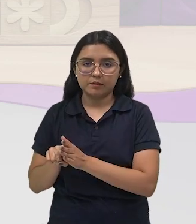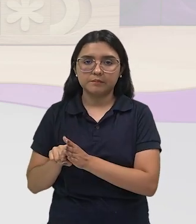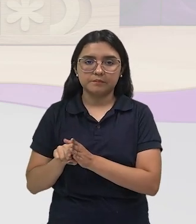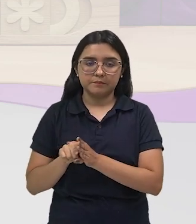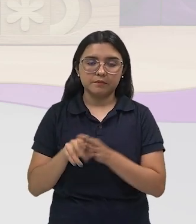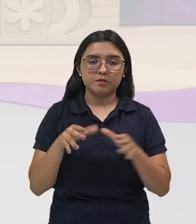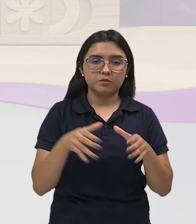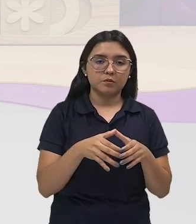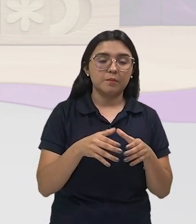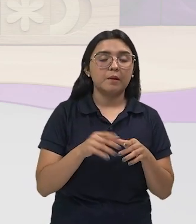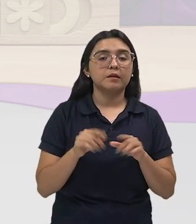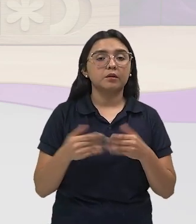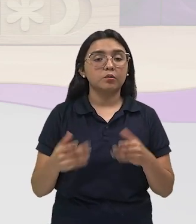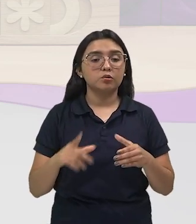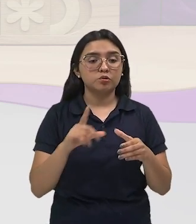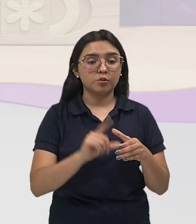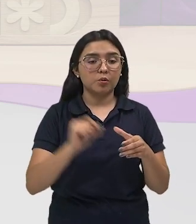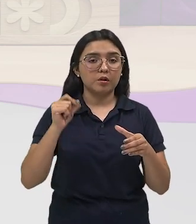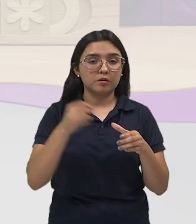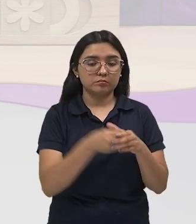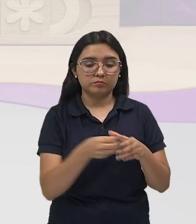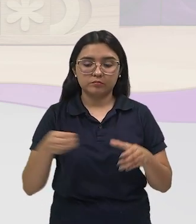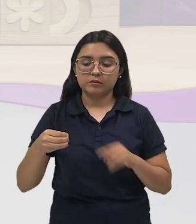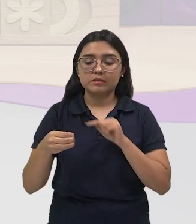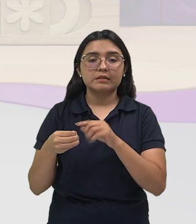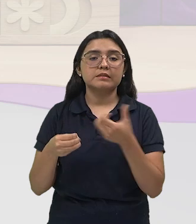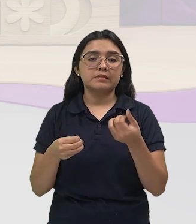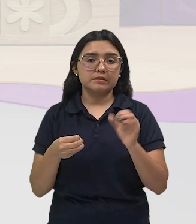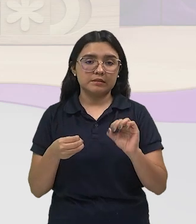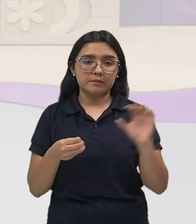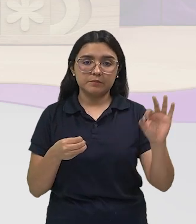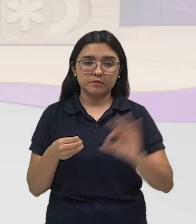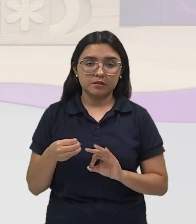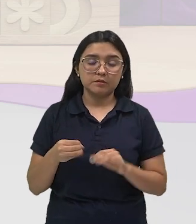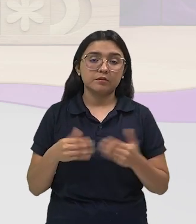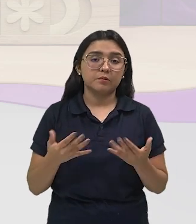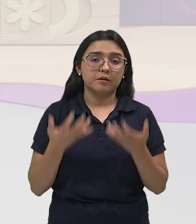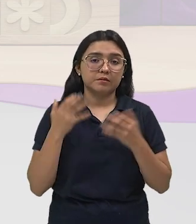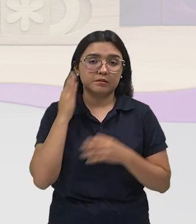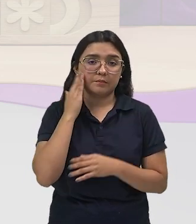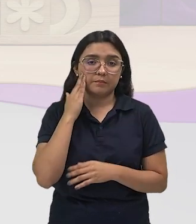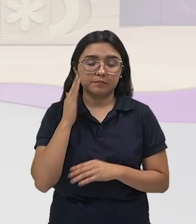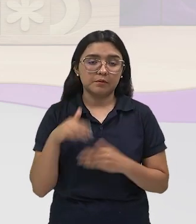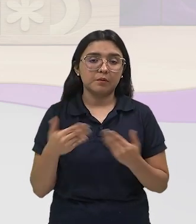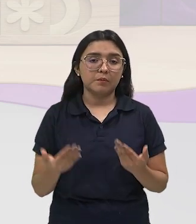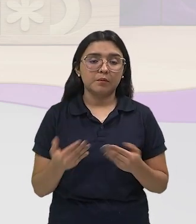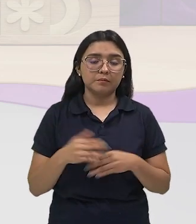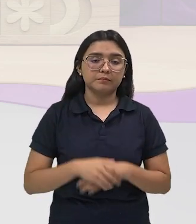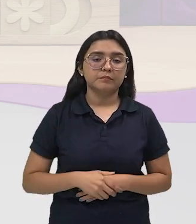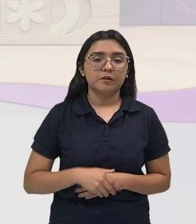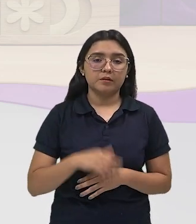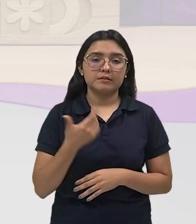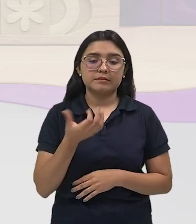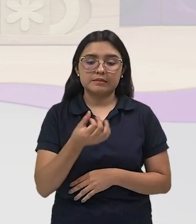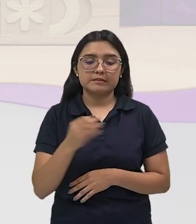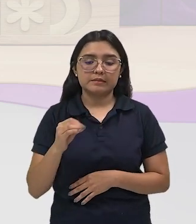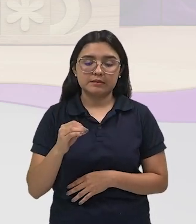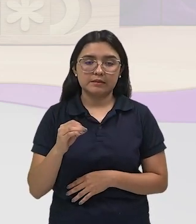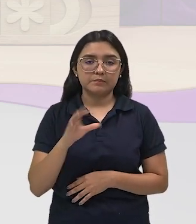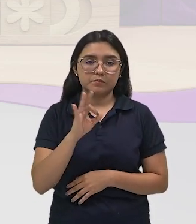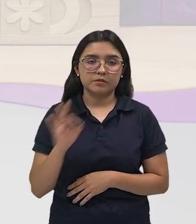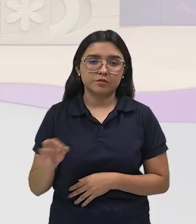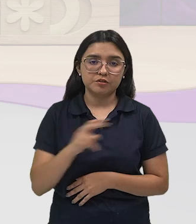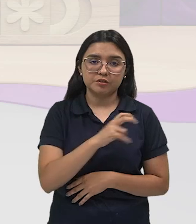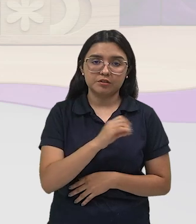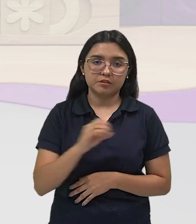amostra. Qual foi o quantitativo dessa amostra? 60%. Então, se eu quero saber quanto que é 60% de 500, eu